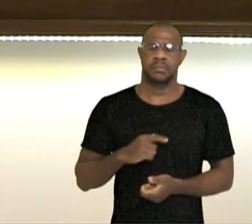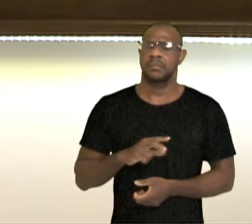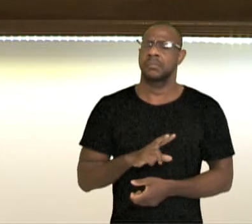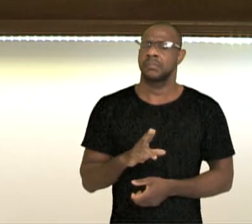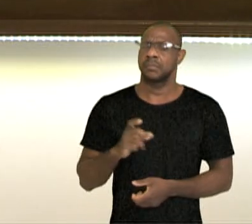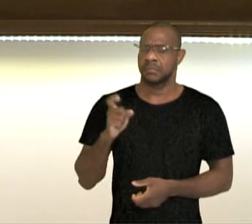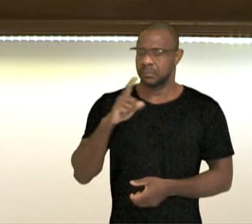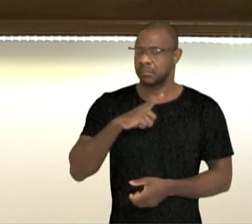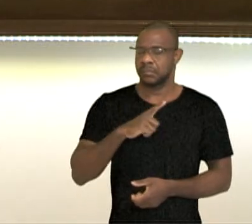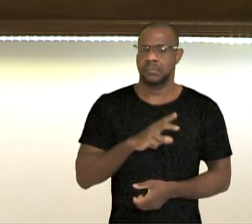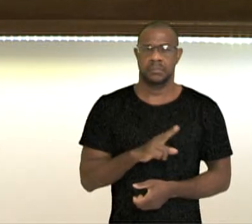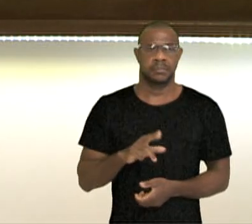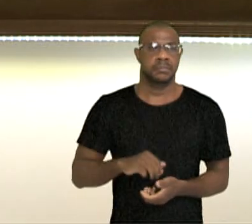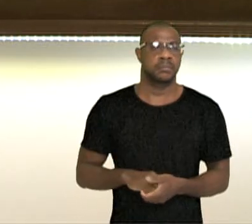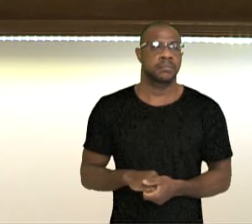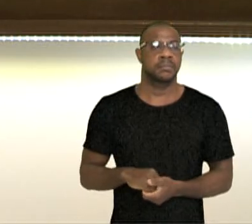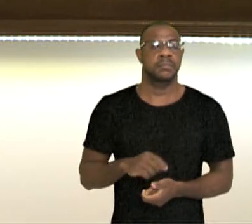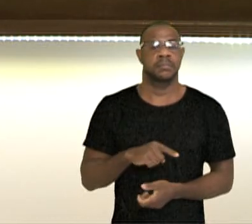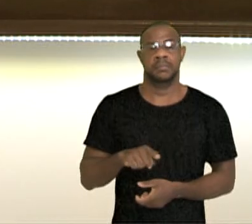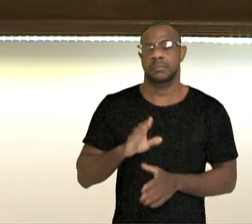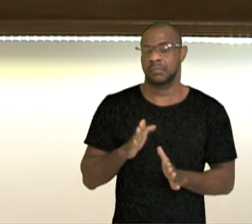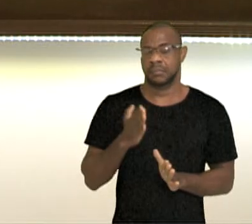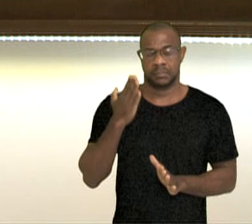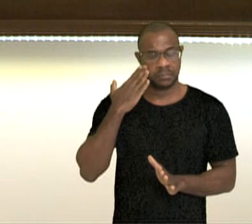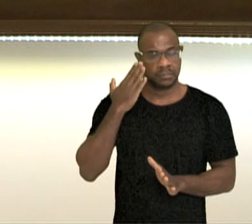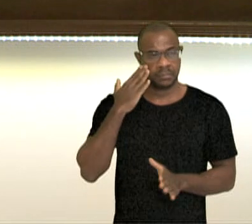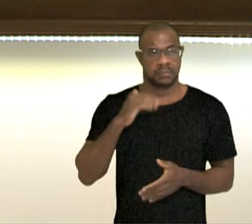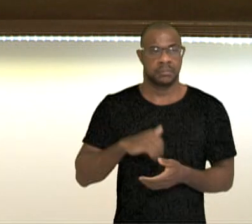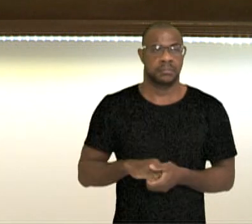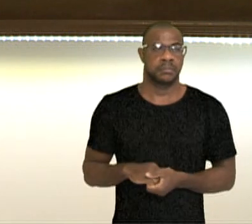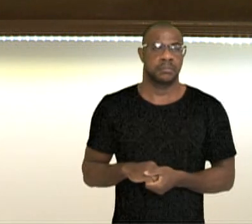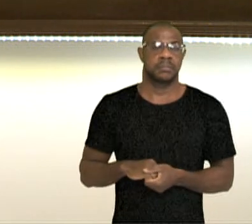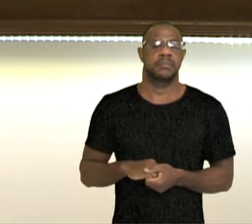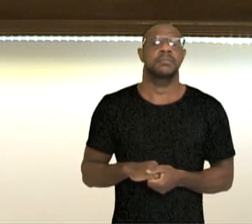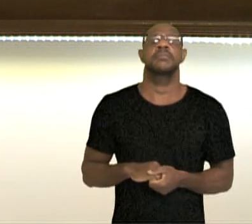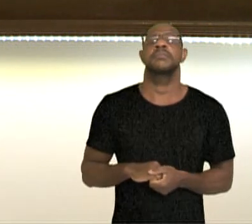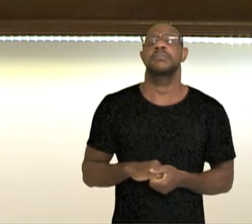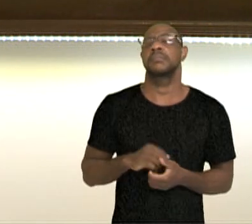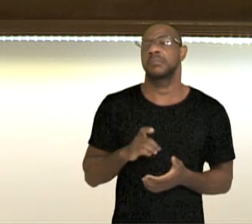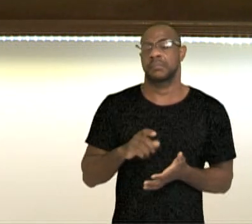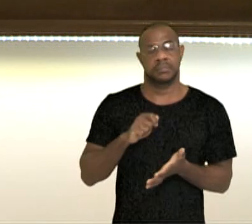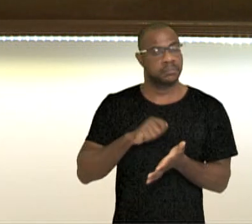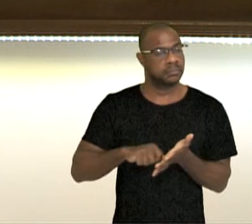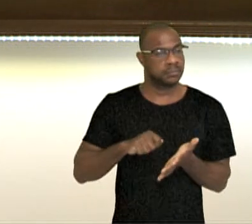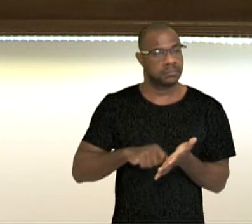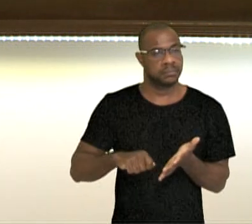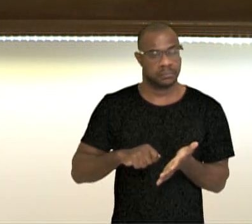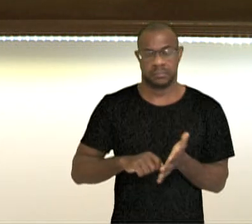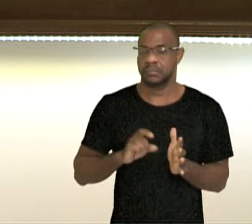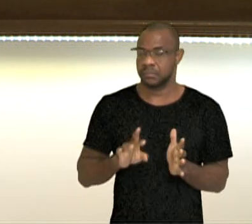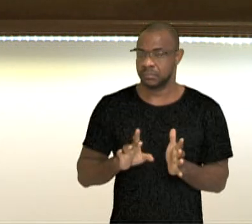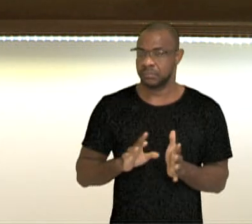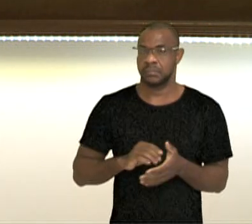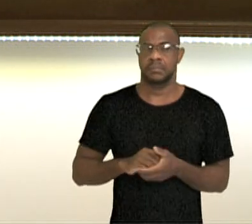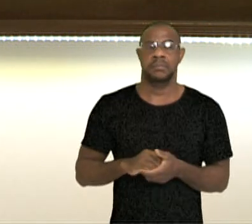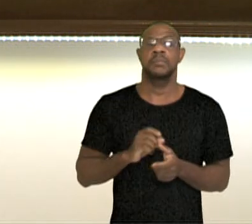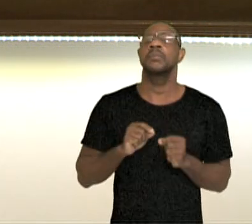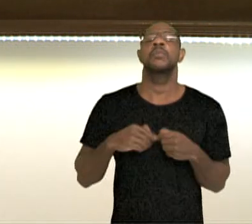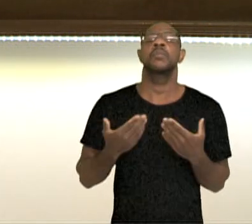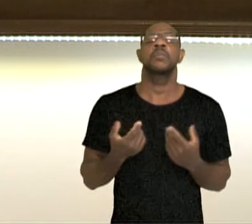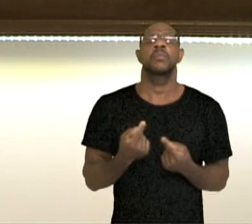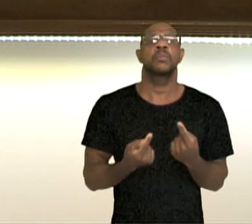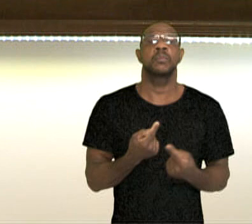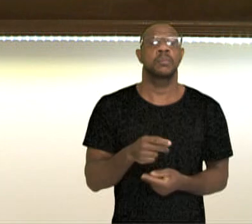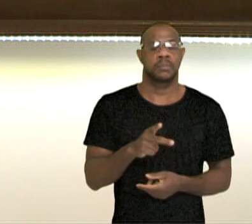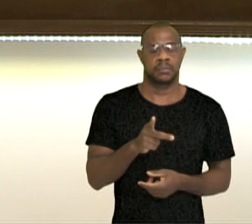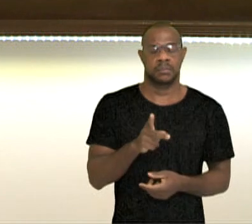difícil! Não, eu só estou falando para vocês saberem. O objetivo do exercício era só escrever qual era a prisma e qual era a pirâmide. Só que é só para vocês